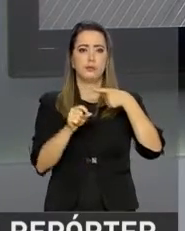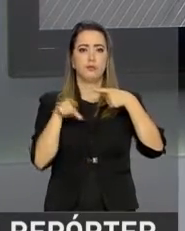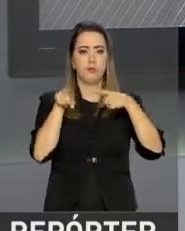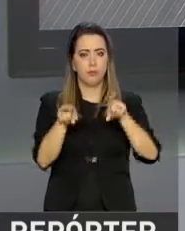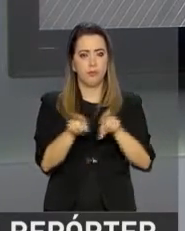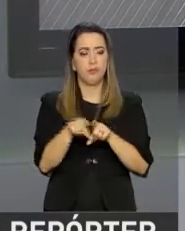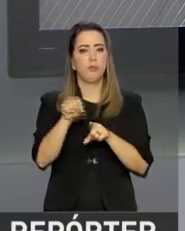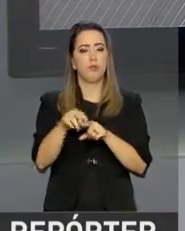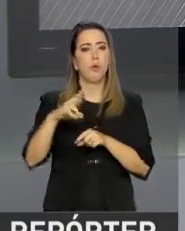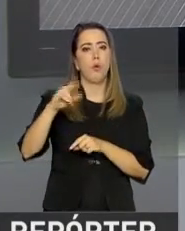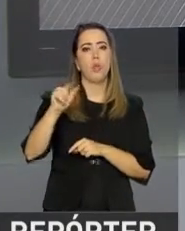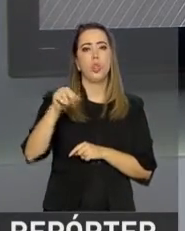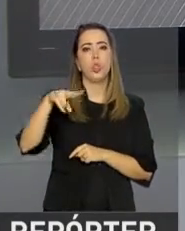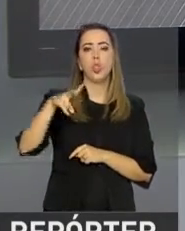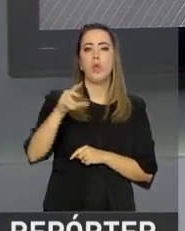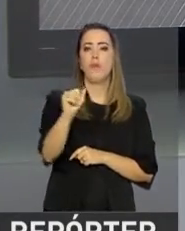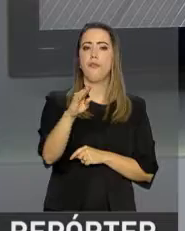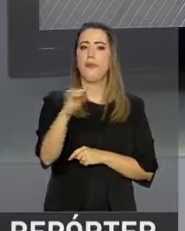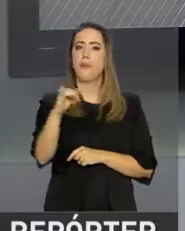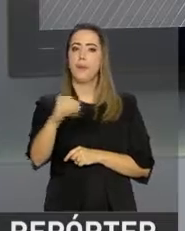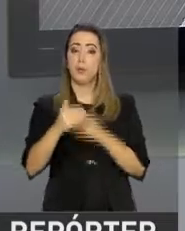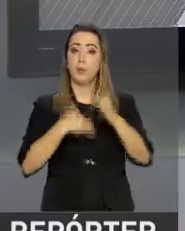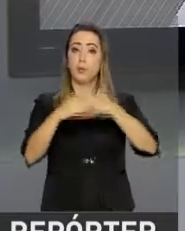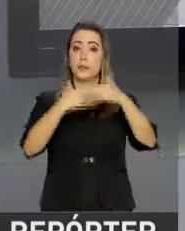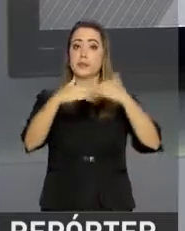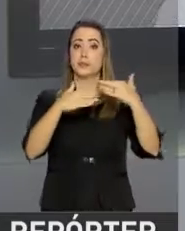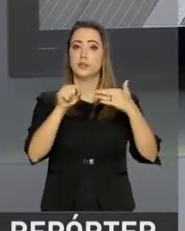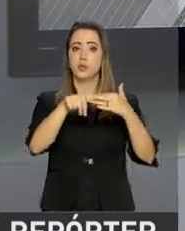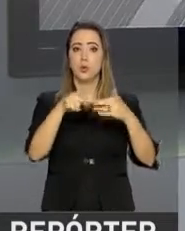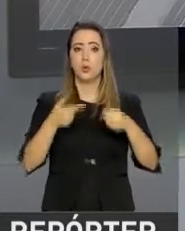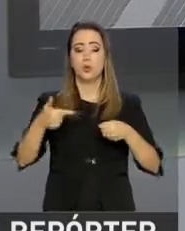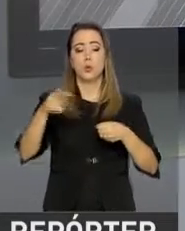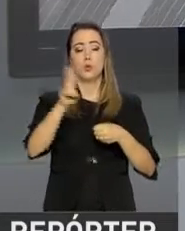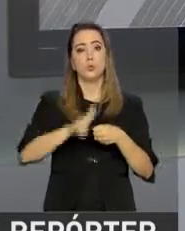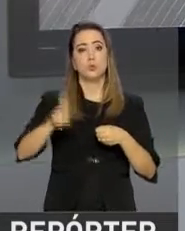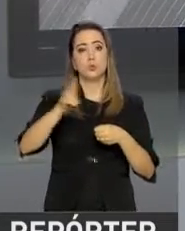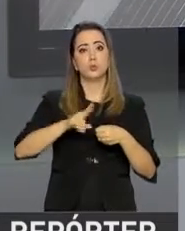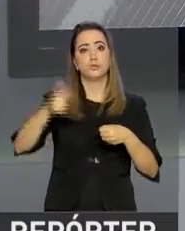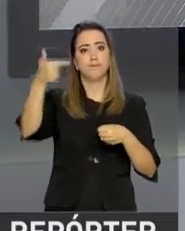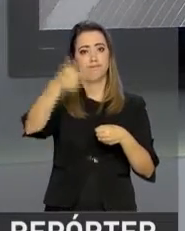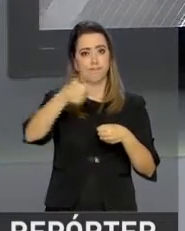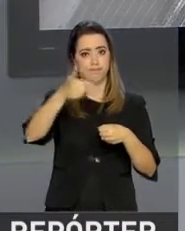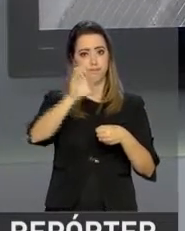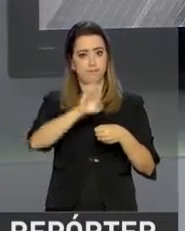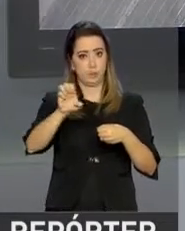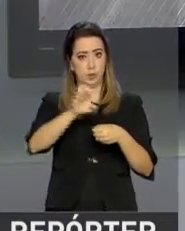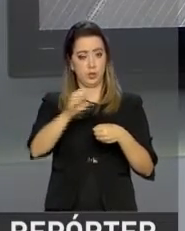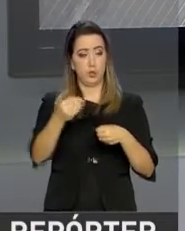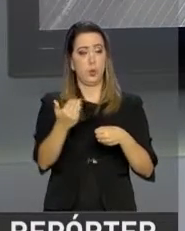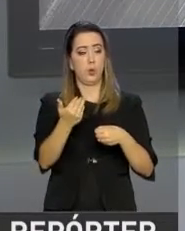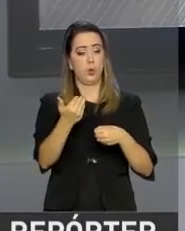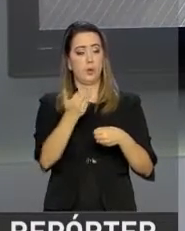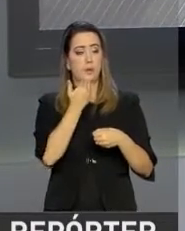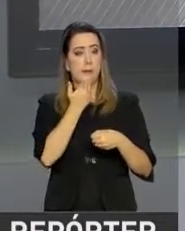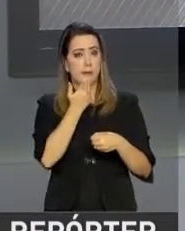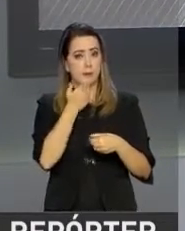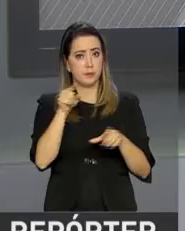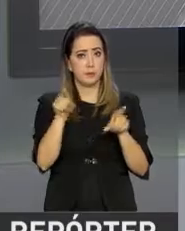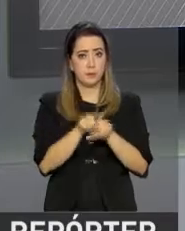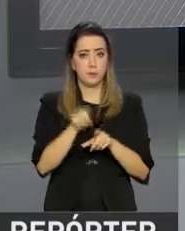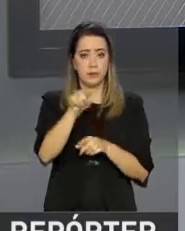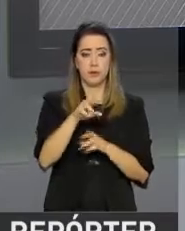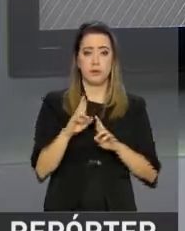renova abril o programa vai promover aumento do uso de combustíveis renováveis como o etanol da cana entre os resultados esperados